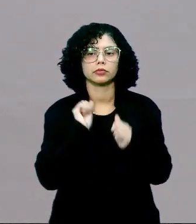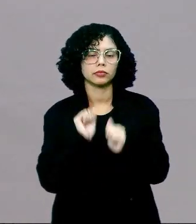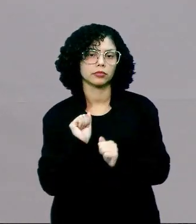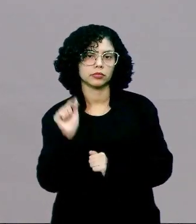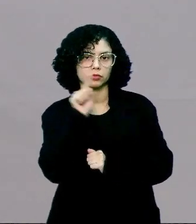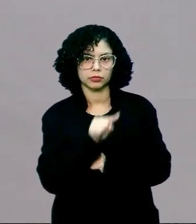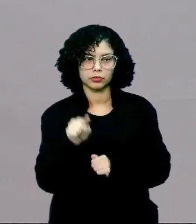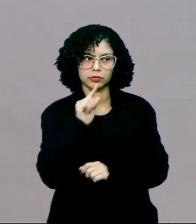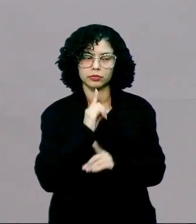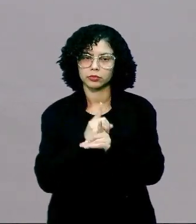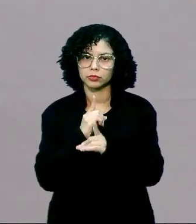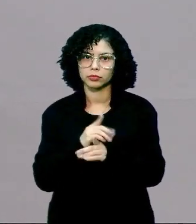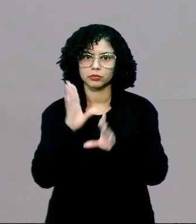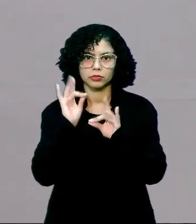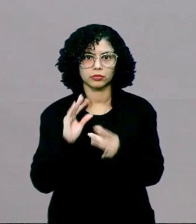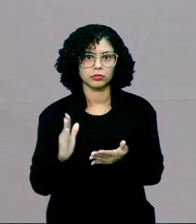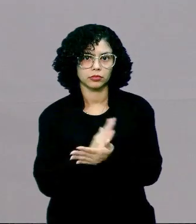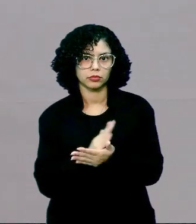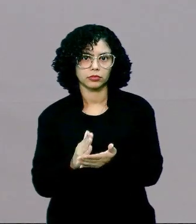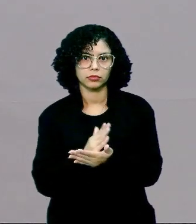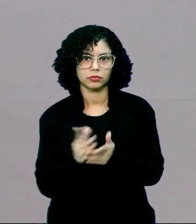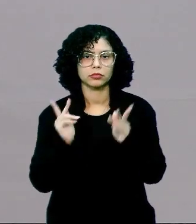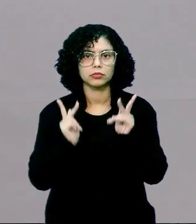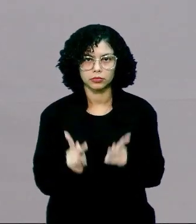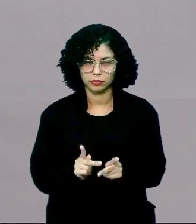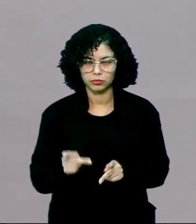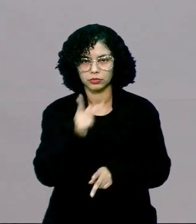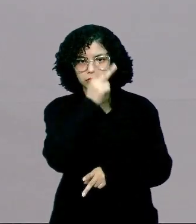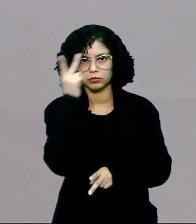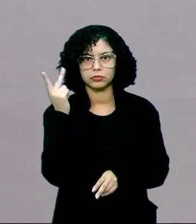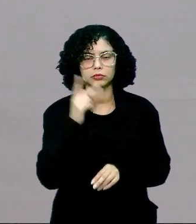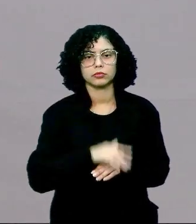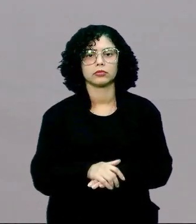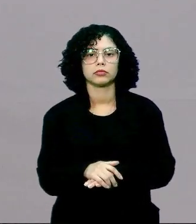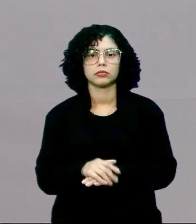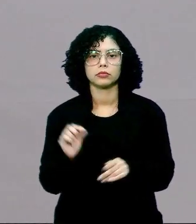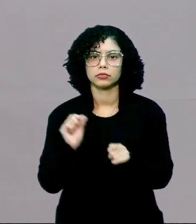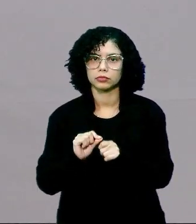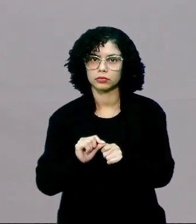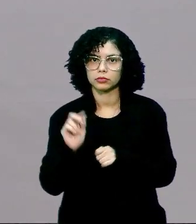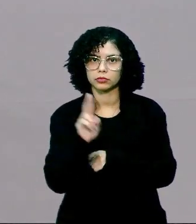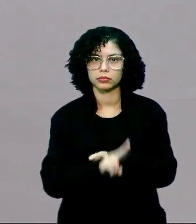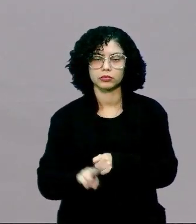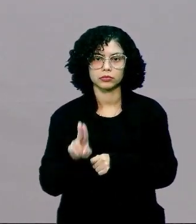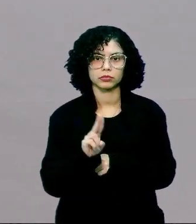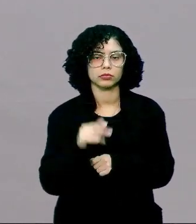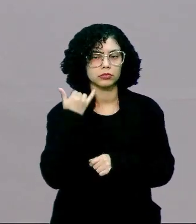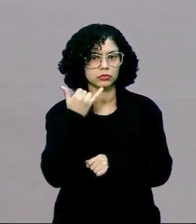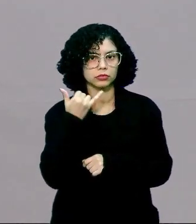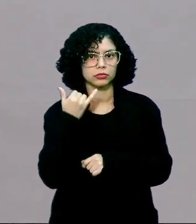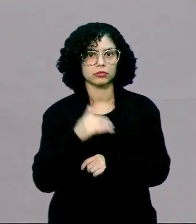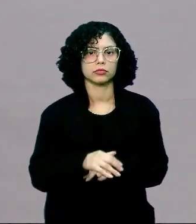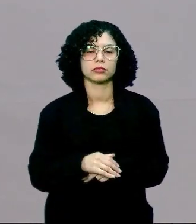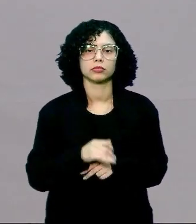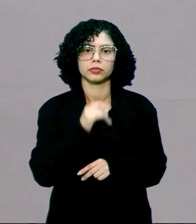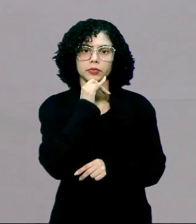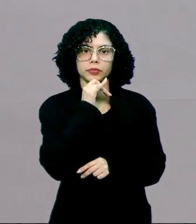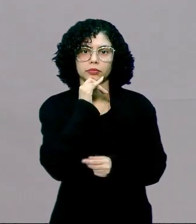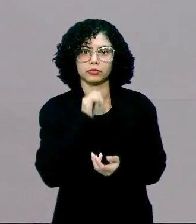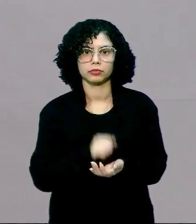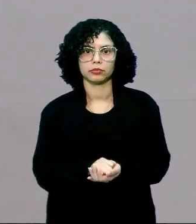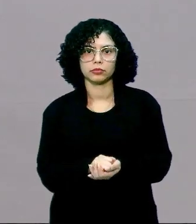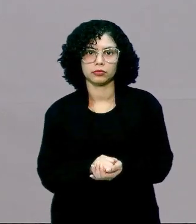podem identificar alguns dos comportamentos que as pessoas fazem utilizando o telefone. Como, por